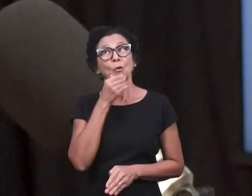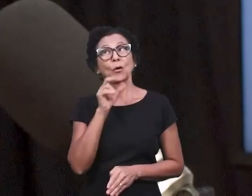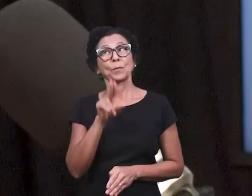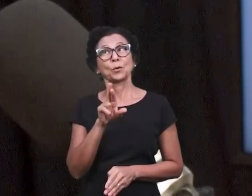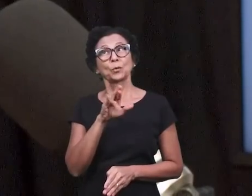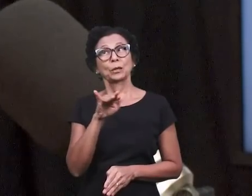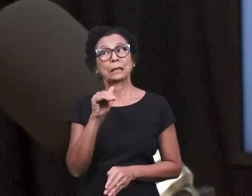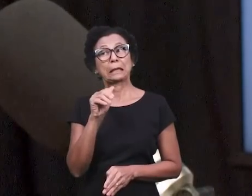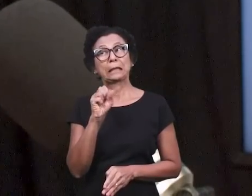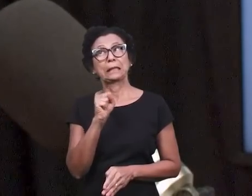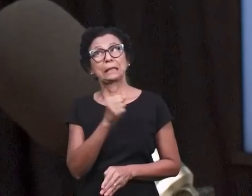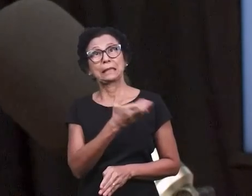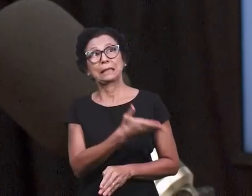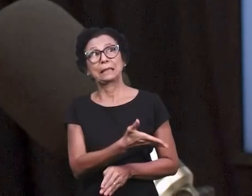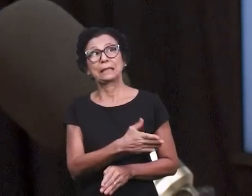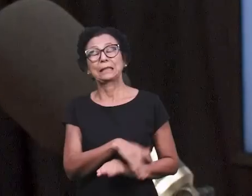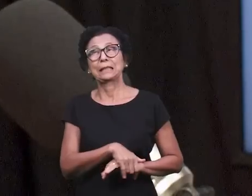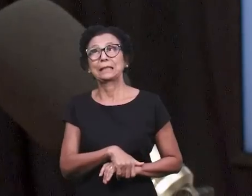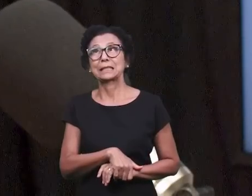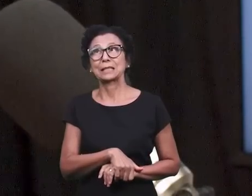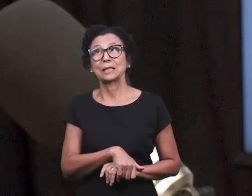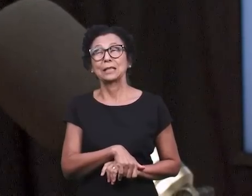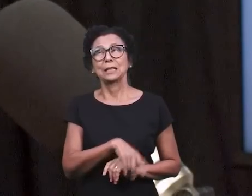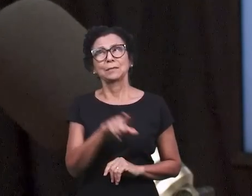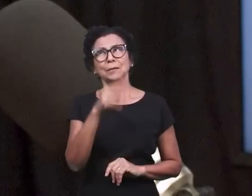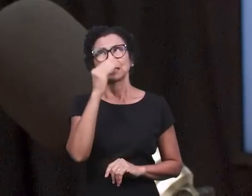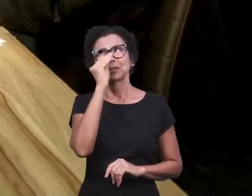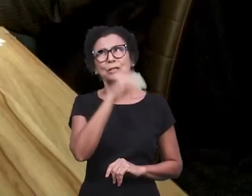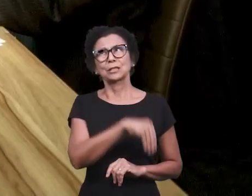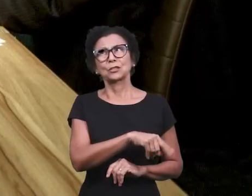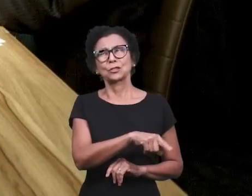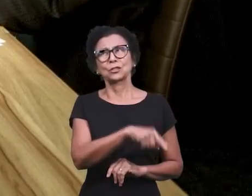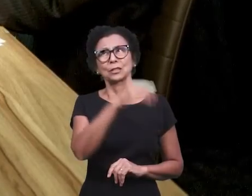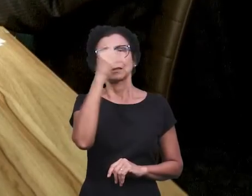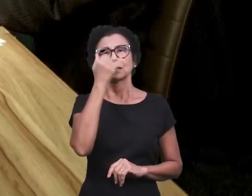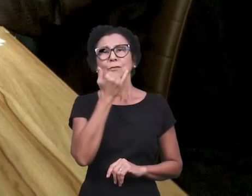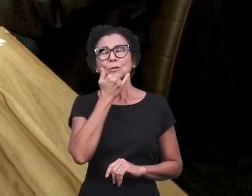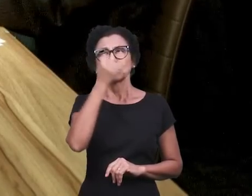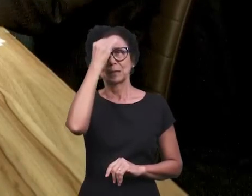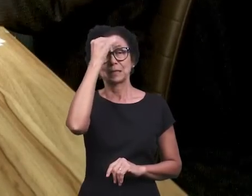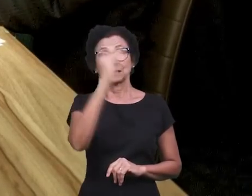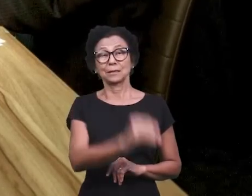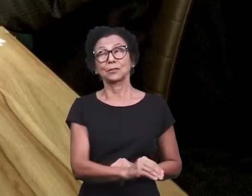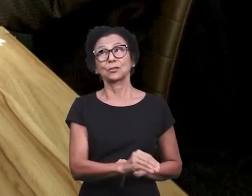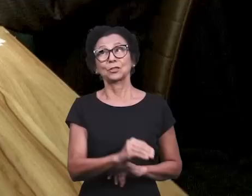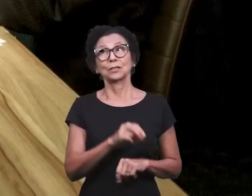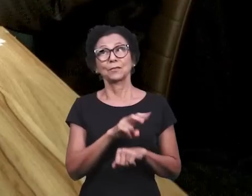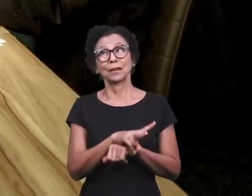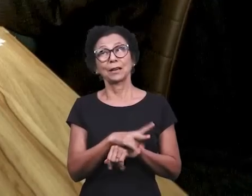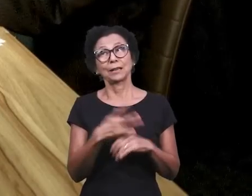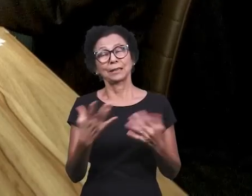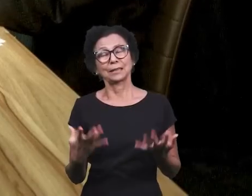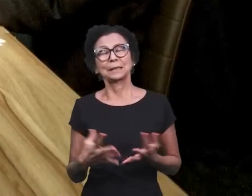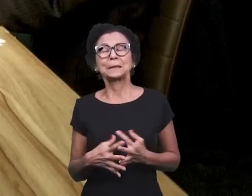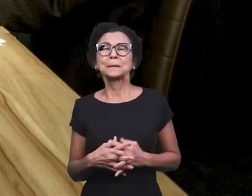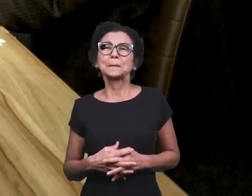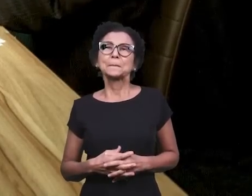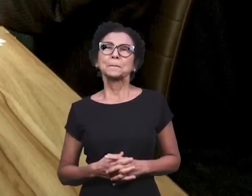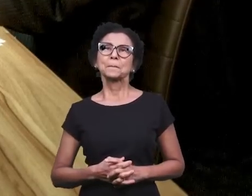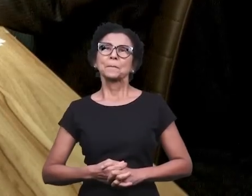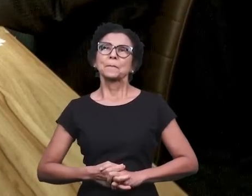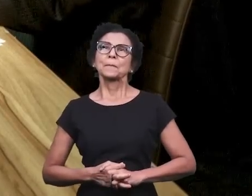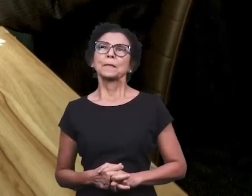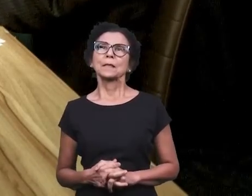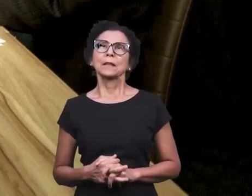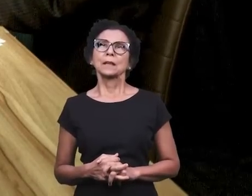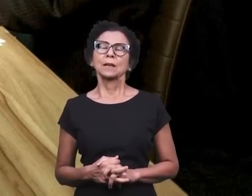coração dele para você conseguir entrar, e conta pra gente aí, como é que foi? Pois é, então nesse período eu consegui então um contato com ele,